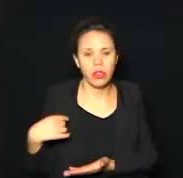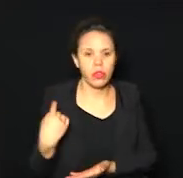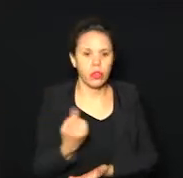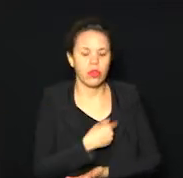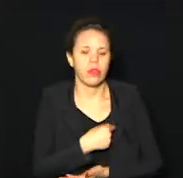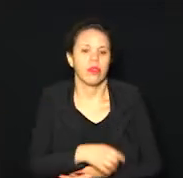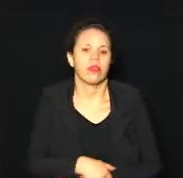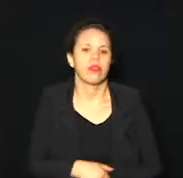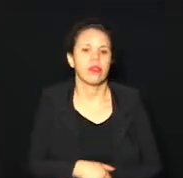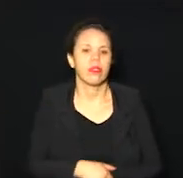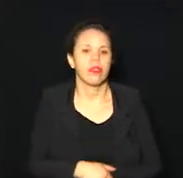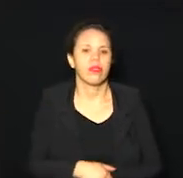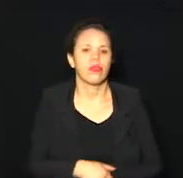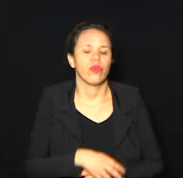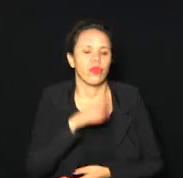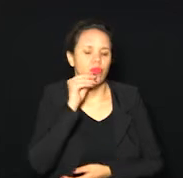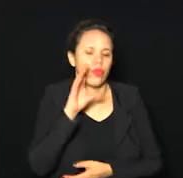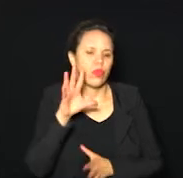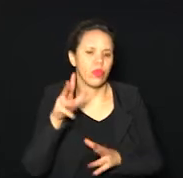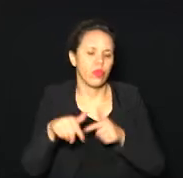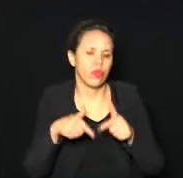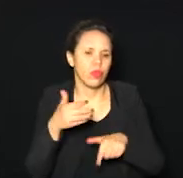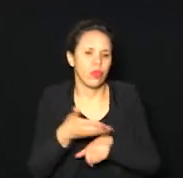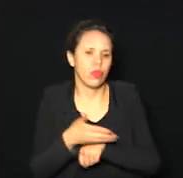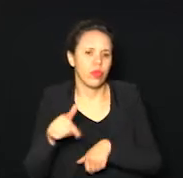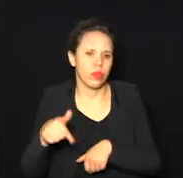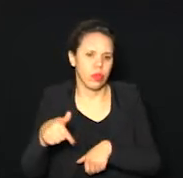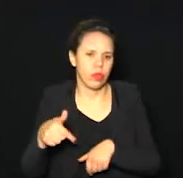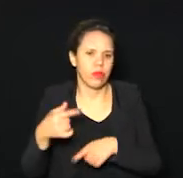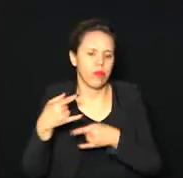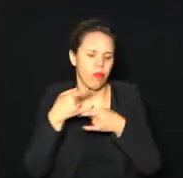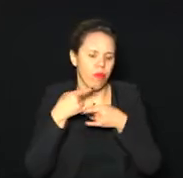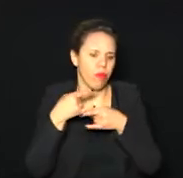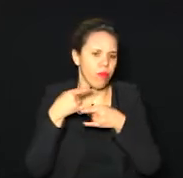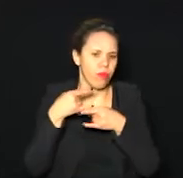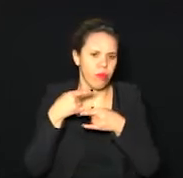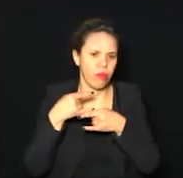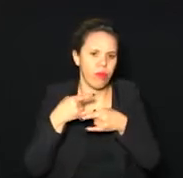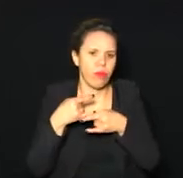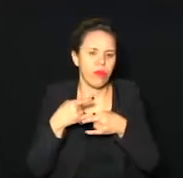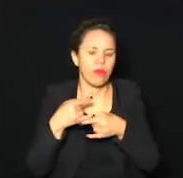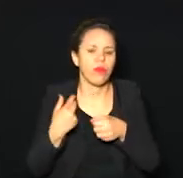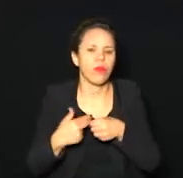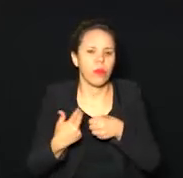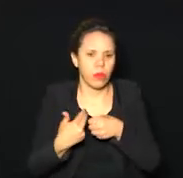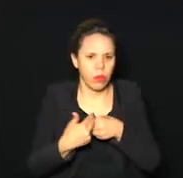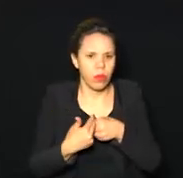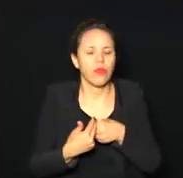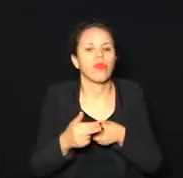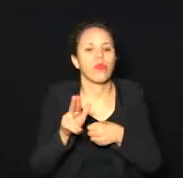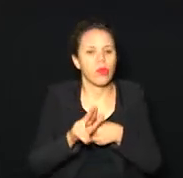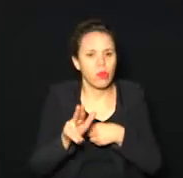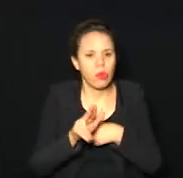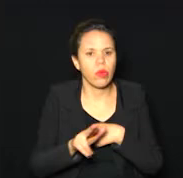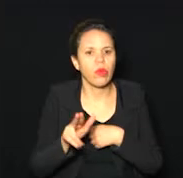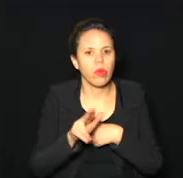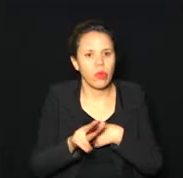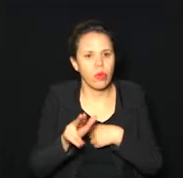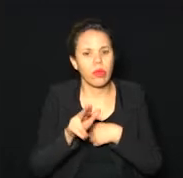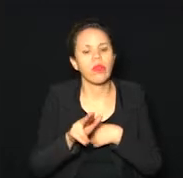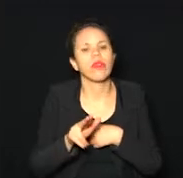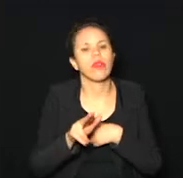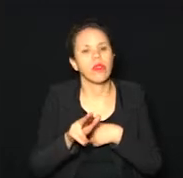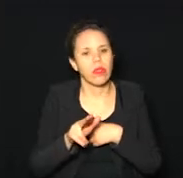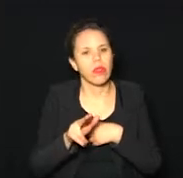somos todos aqui, né, participantes dessa live, nós somos da Unicamp, uma universidade estadual